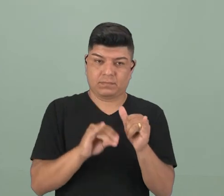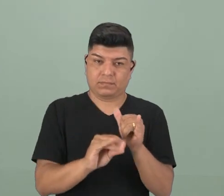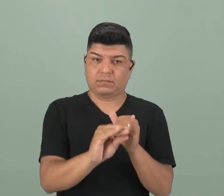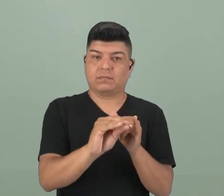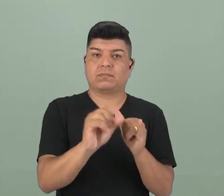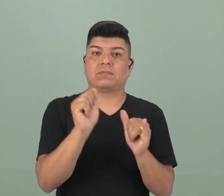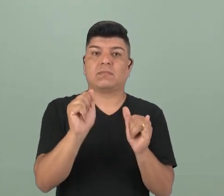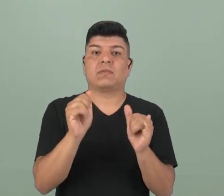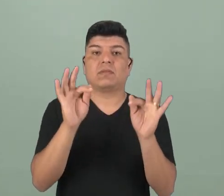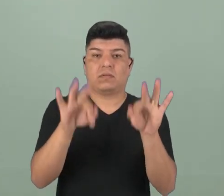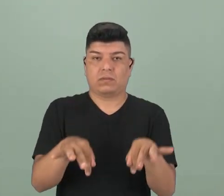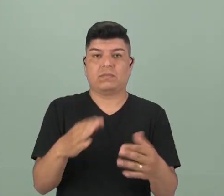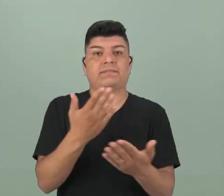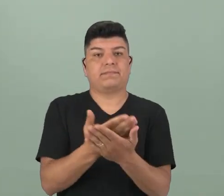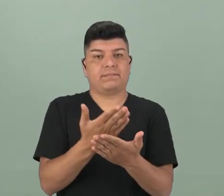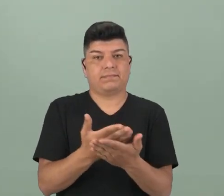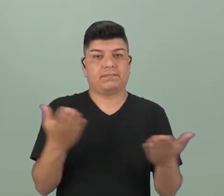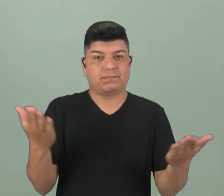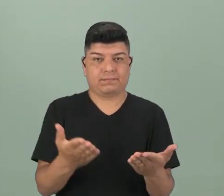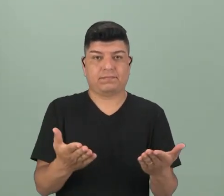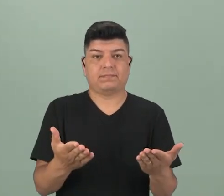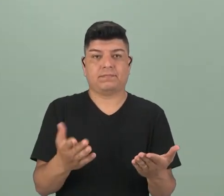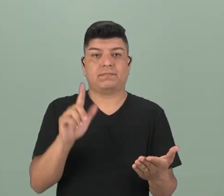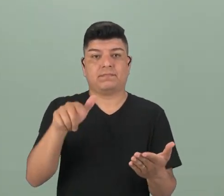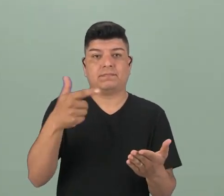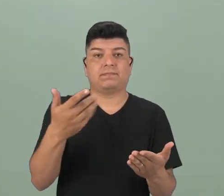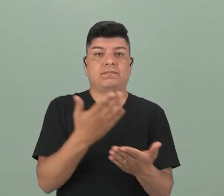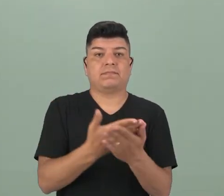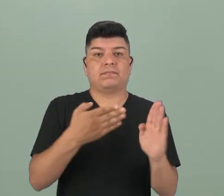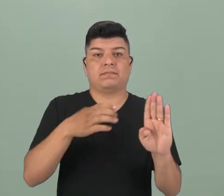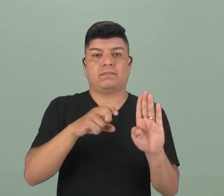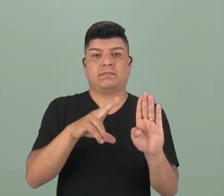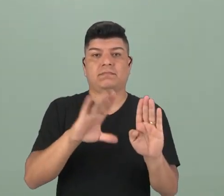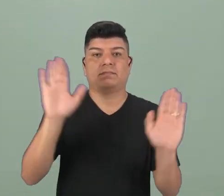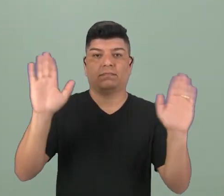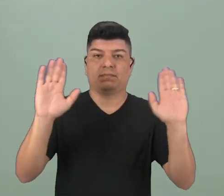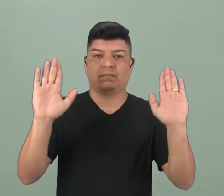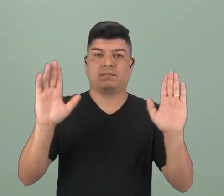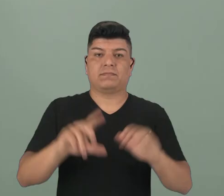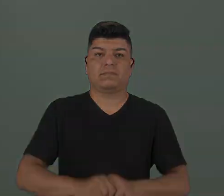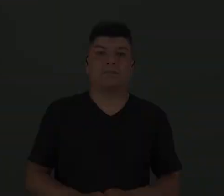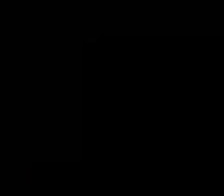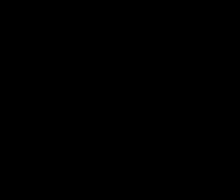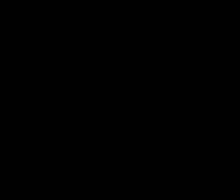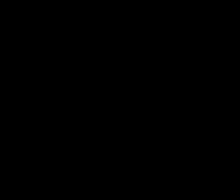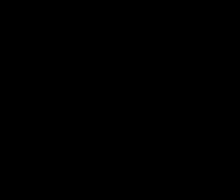Então, chegamos aí ao final da nossa aula. Acompanhe as demais aulas na plataforma Edu, que até breve, tá?